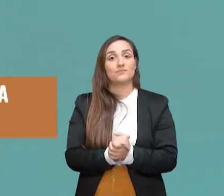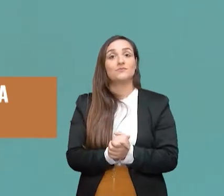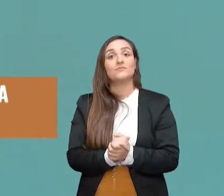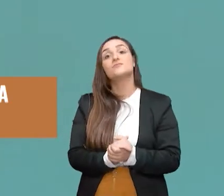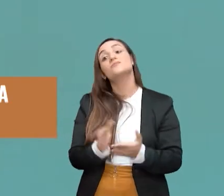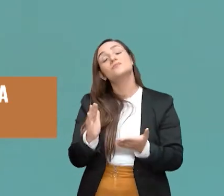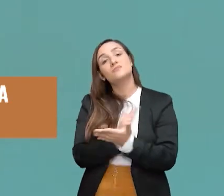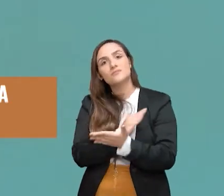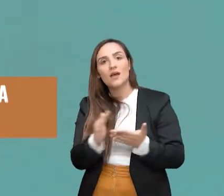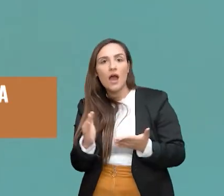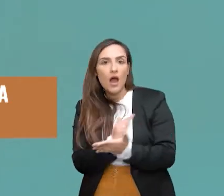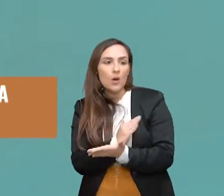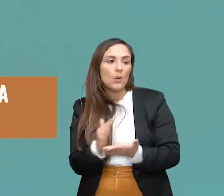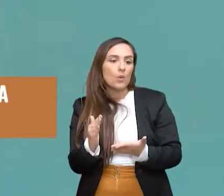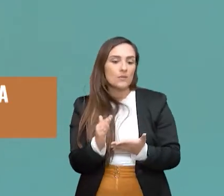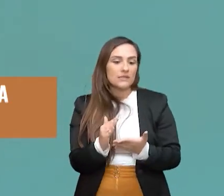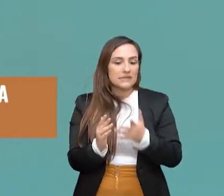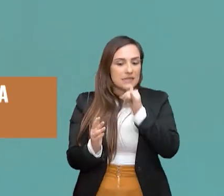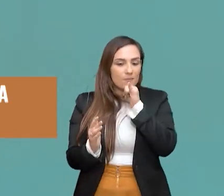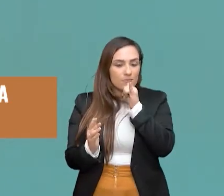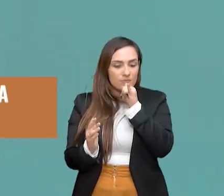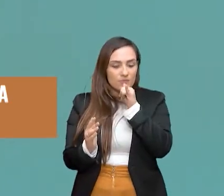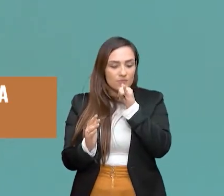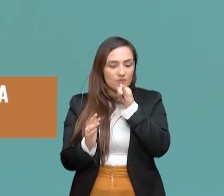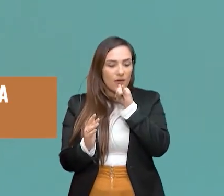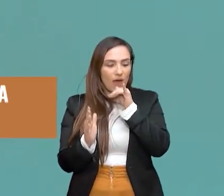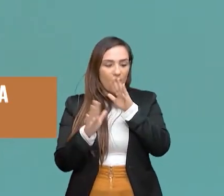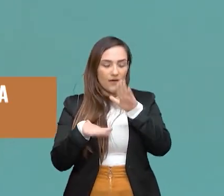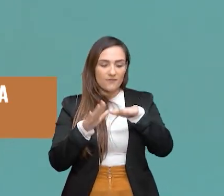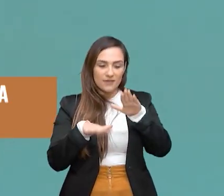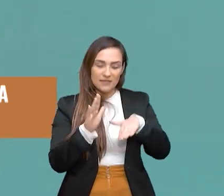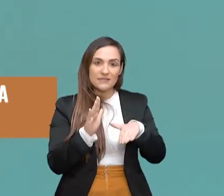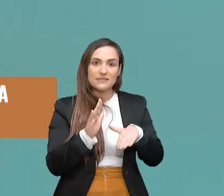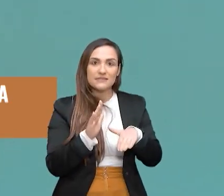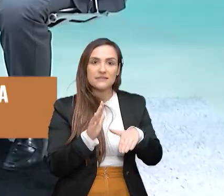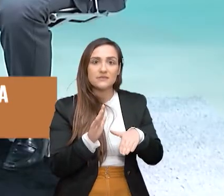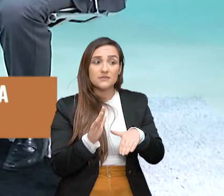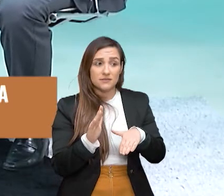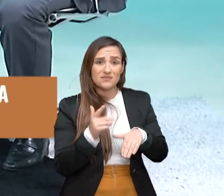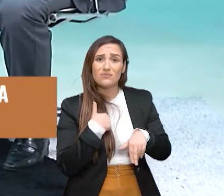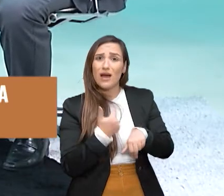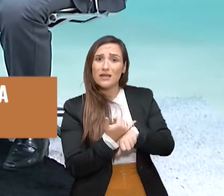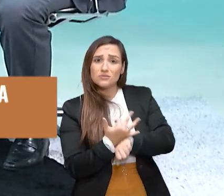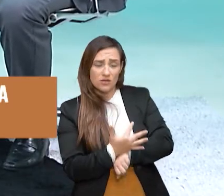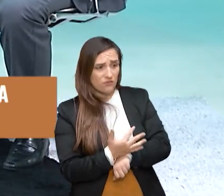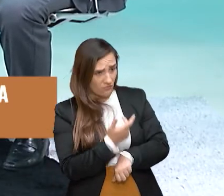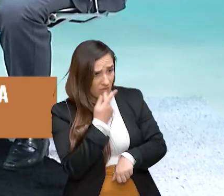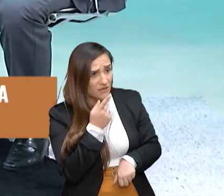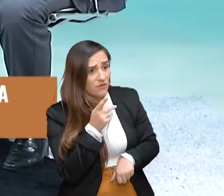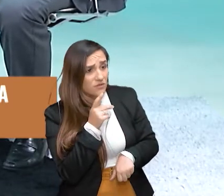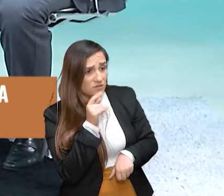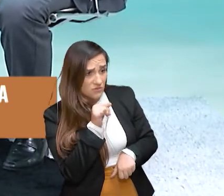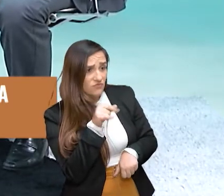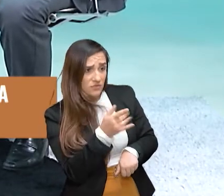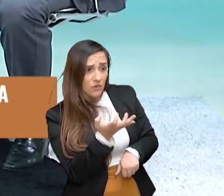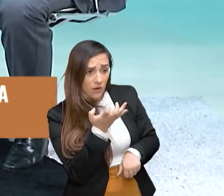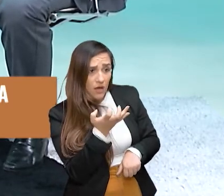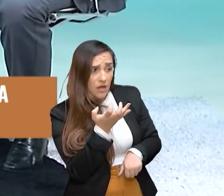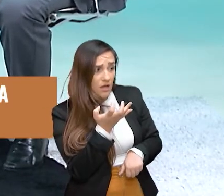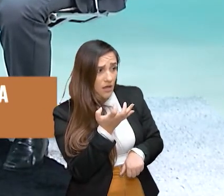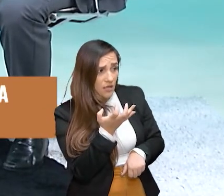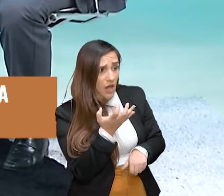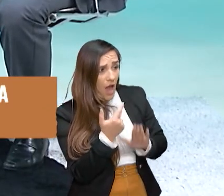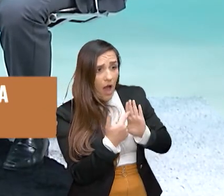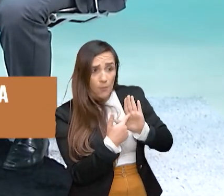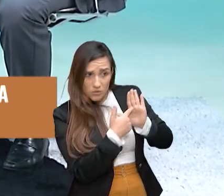e muitas no final do atendimento, como a gente fica até mais tarde, a gente convida, fala: olha, se o senhor ou a